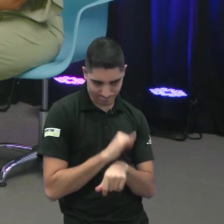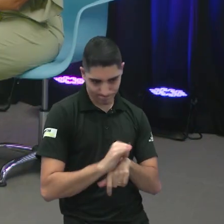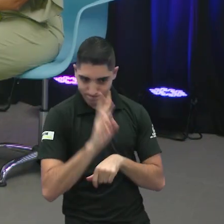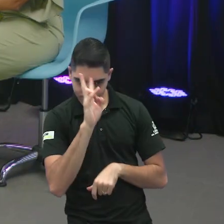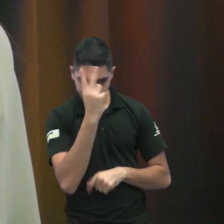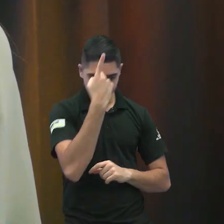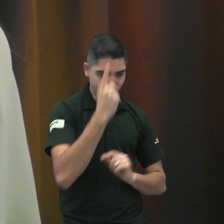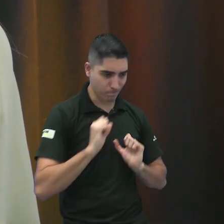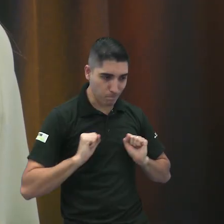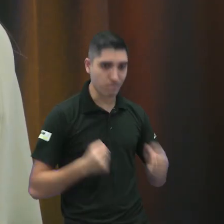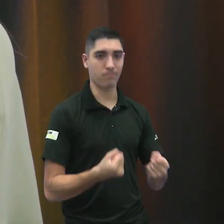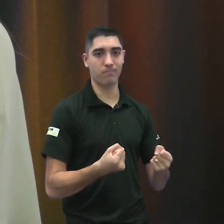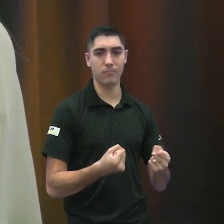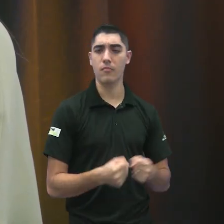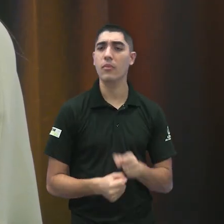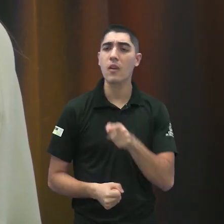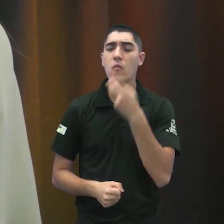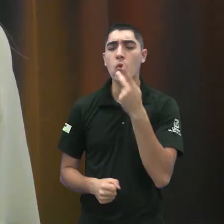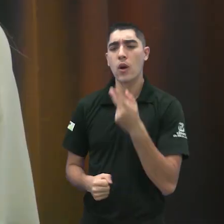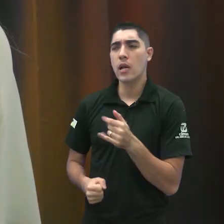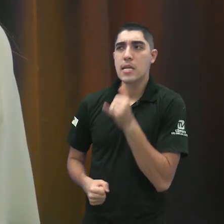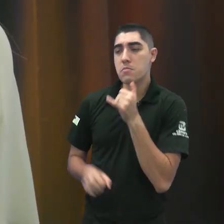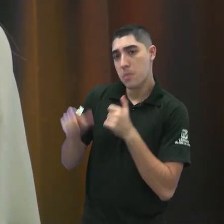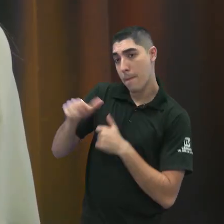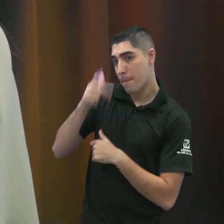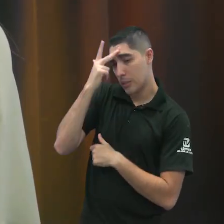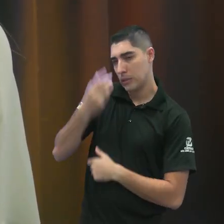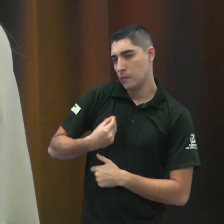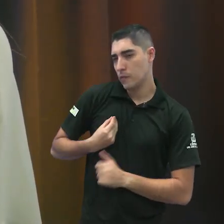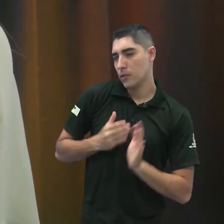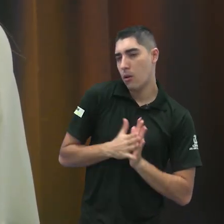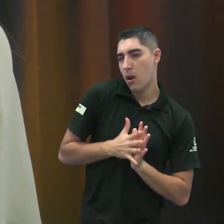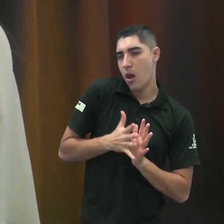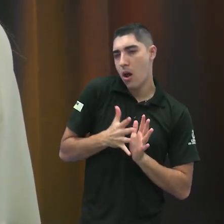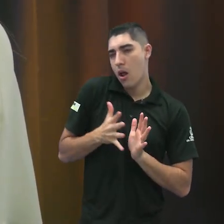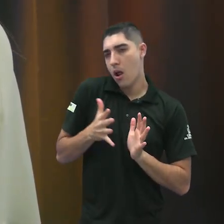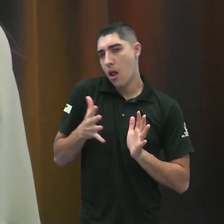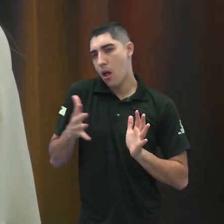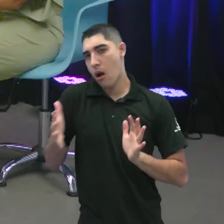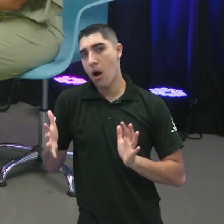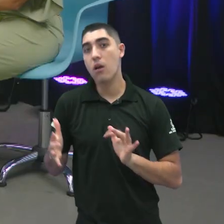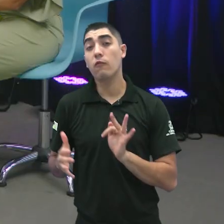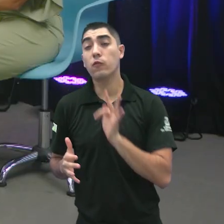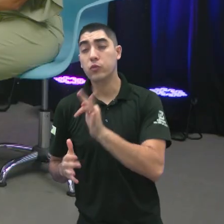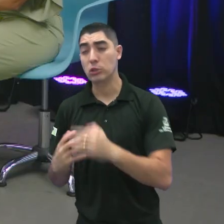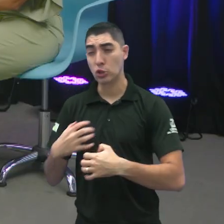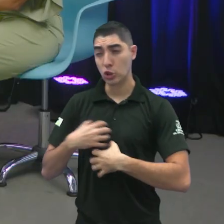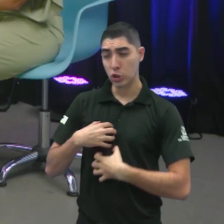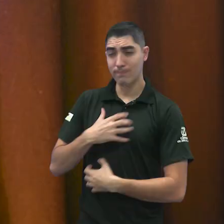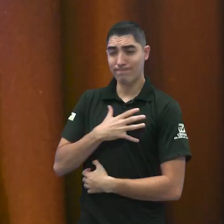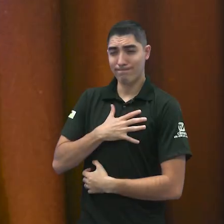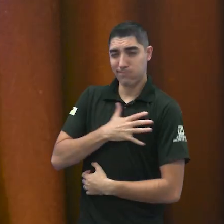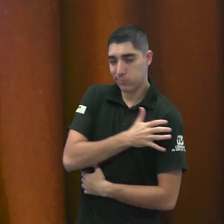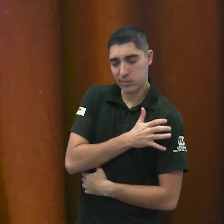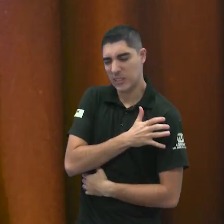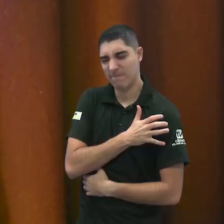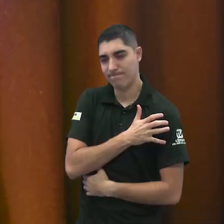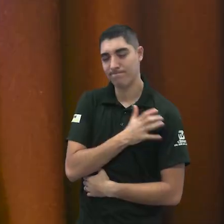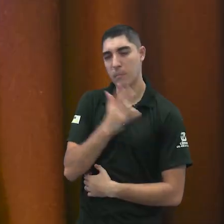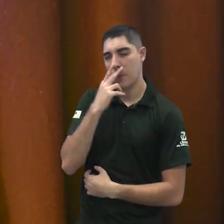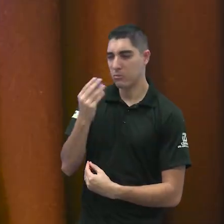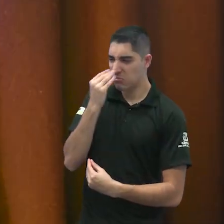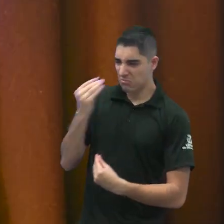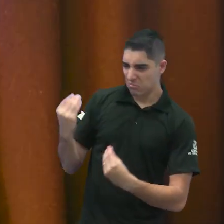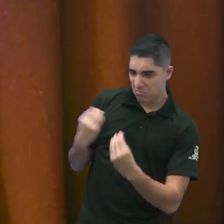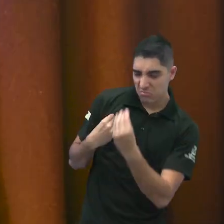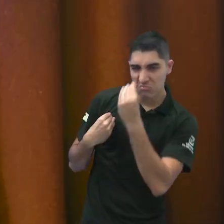que ao longo da vida, quando a pessoa sentir uma rejeição, vai ser com uma intensidade ainda maior. Então, uma pessoa